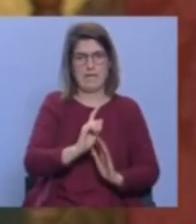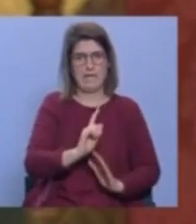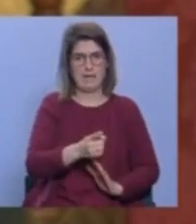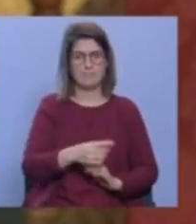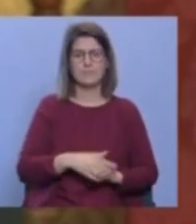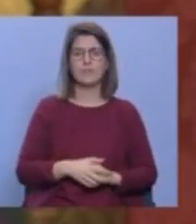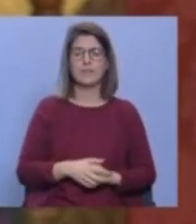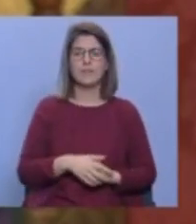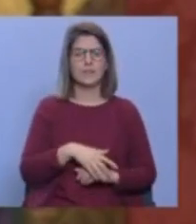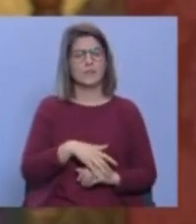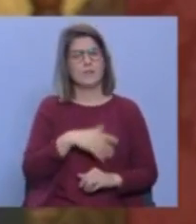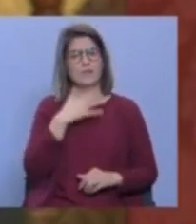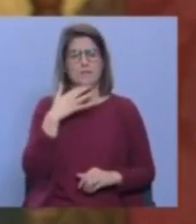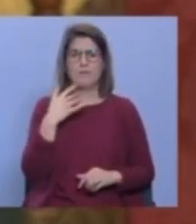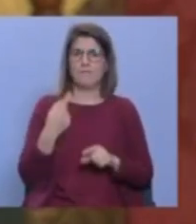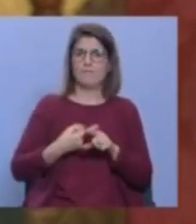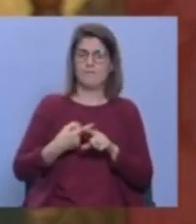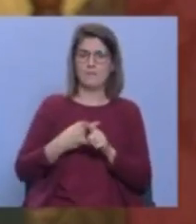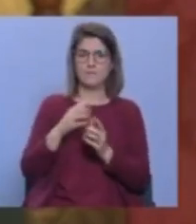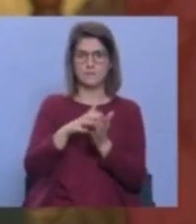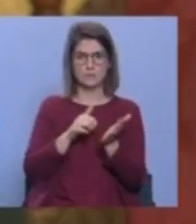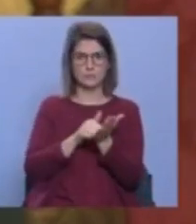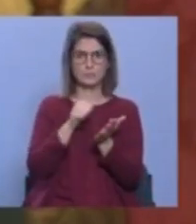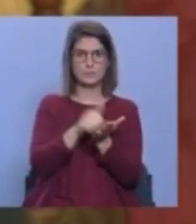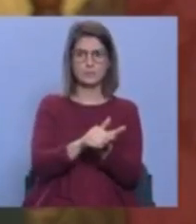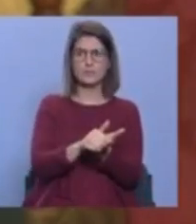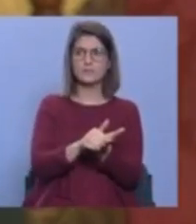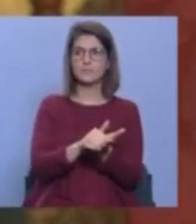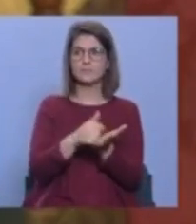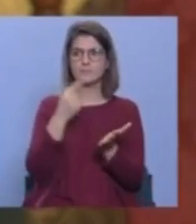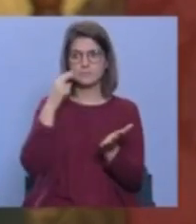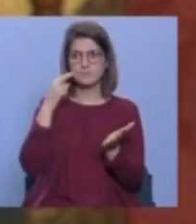É interessante nós situarmos no Evangelho para vermos que